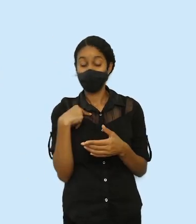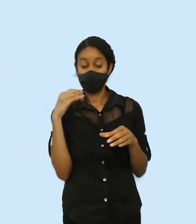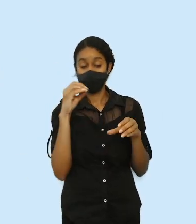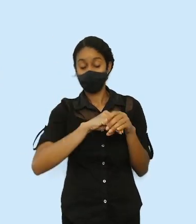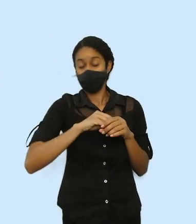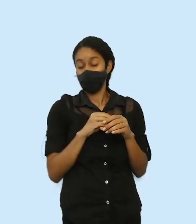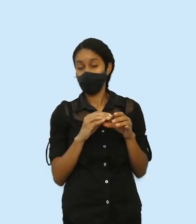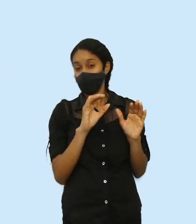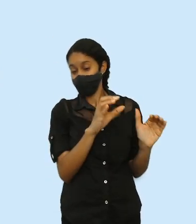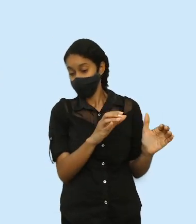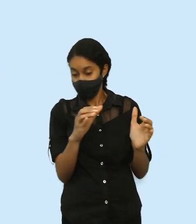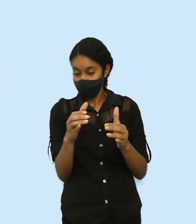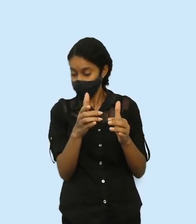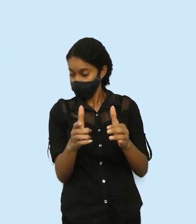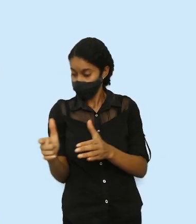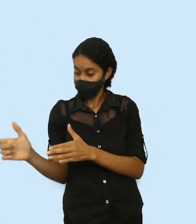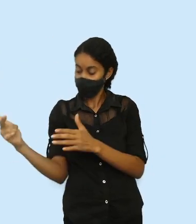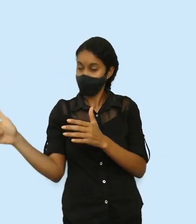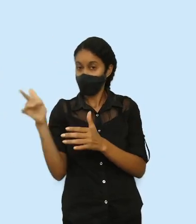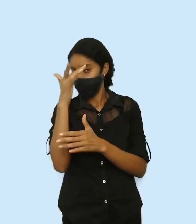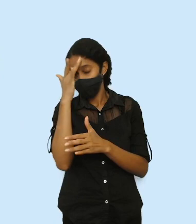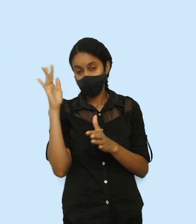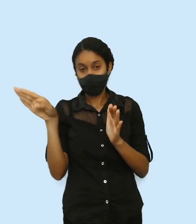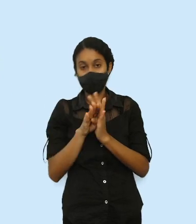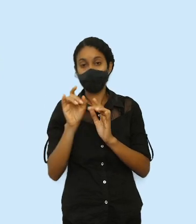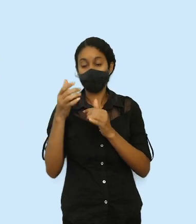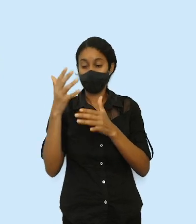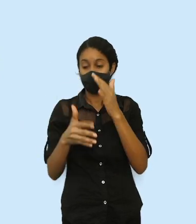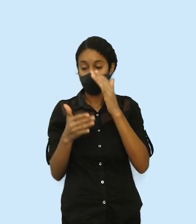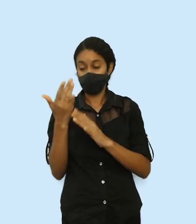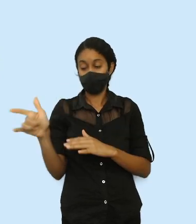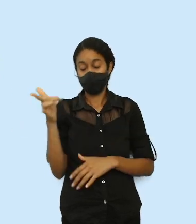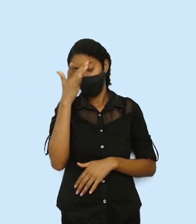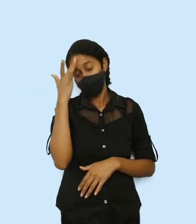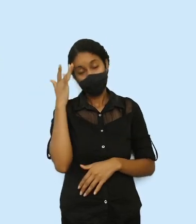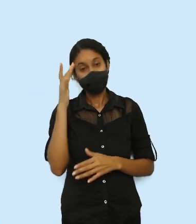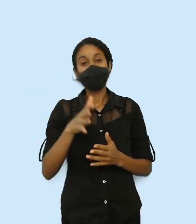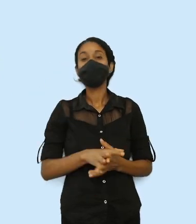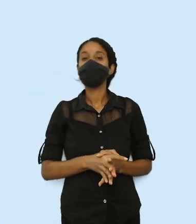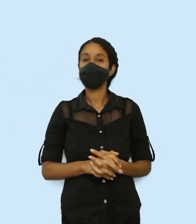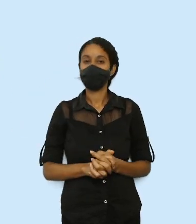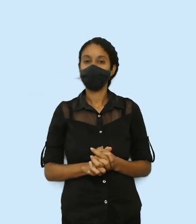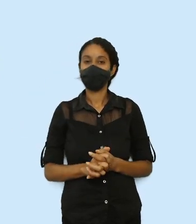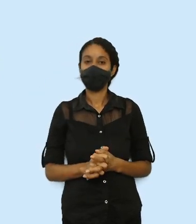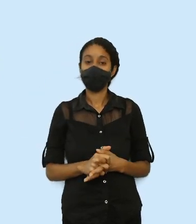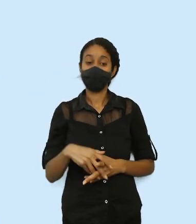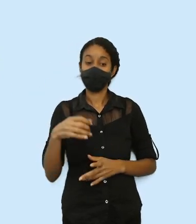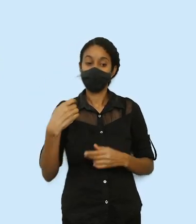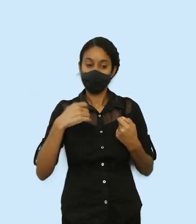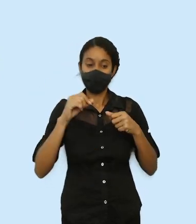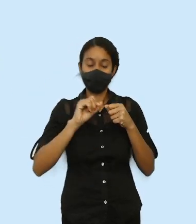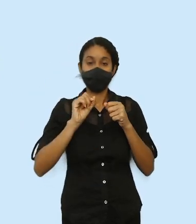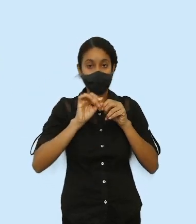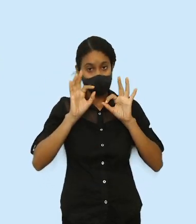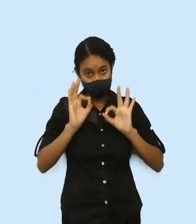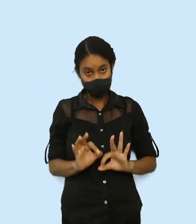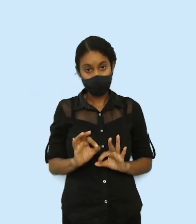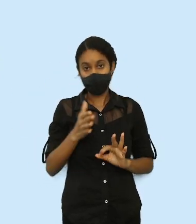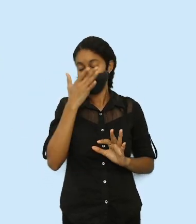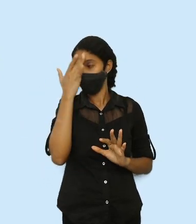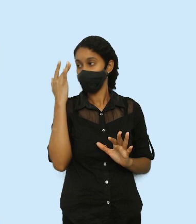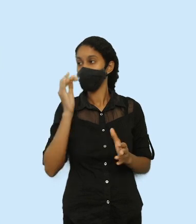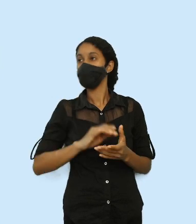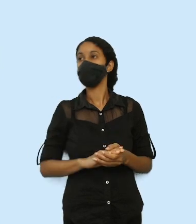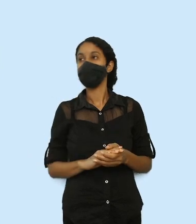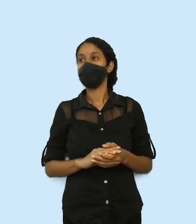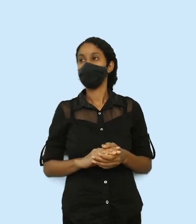o produto lá na esteira que ele for para outra pessoa, isso vai atrapalhar o processo dessa outra pessoa. Então é um ciclo. Vamos vestir a camisa, empreendedores.